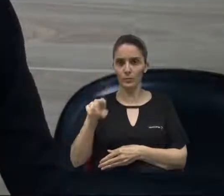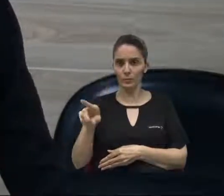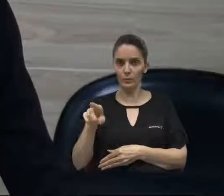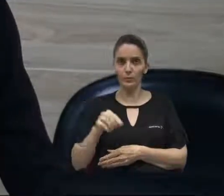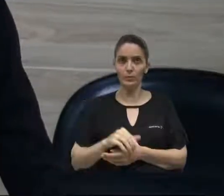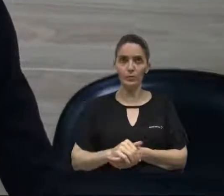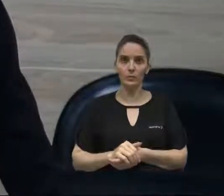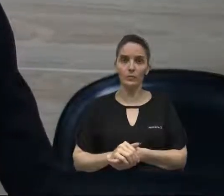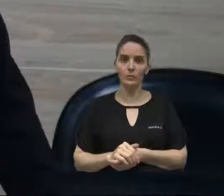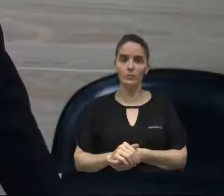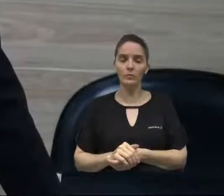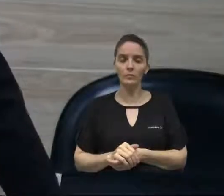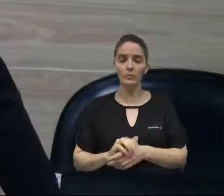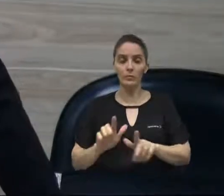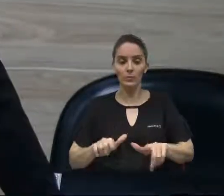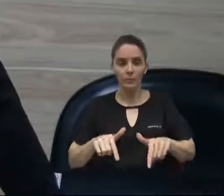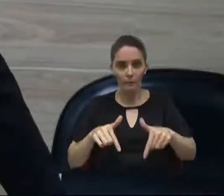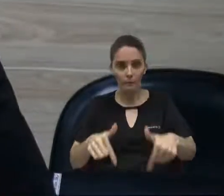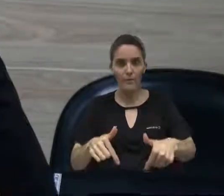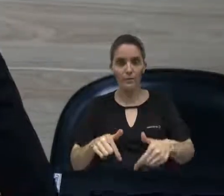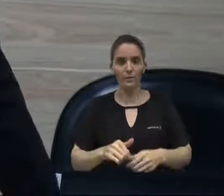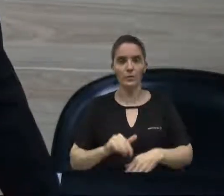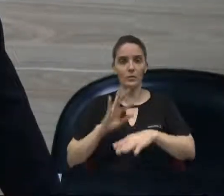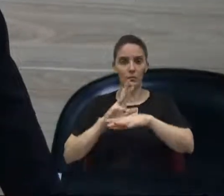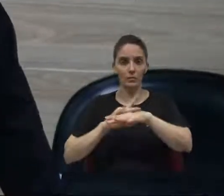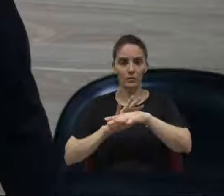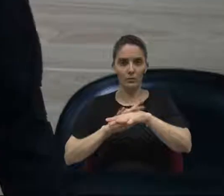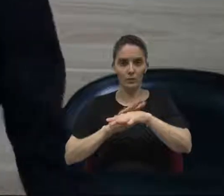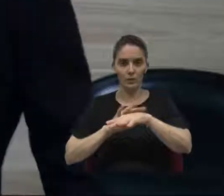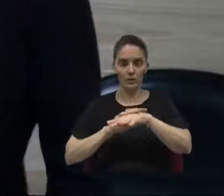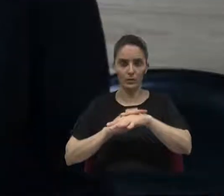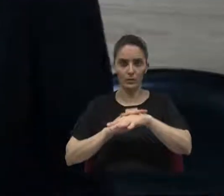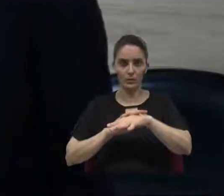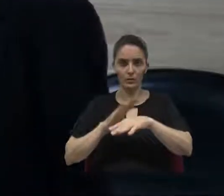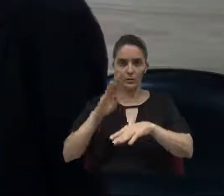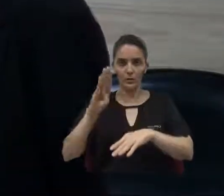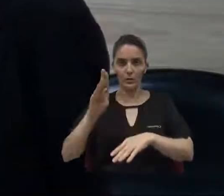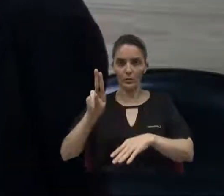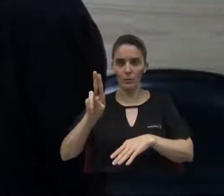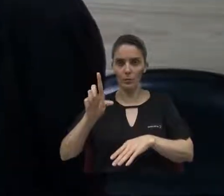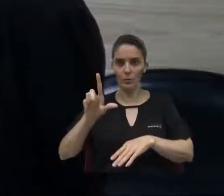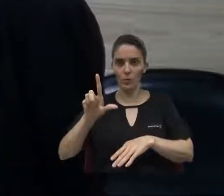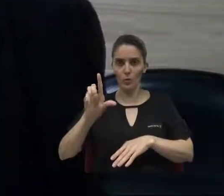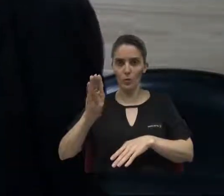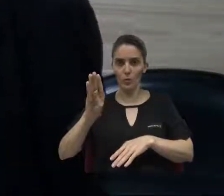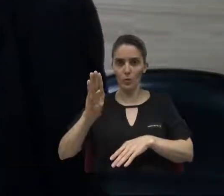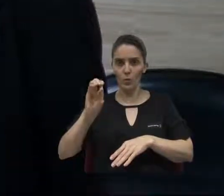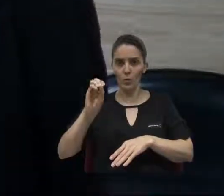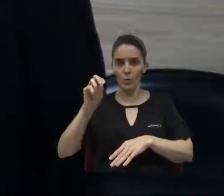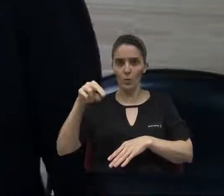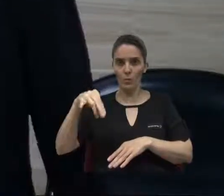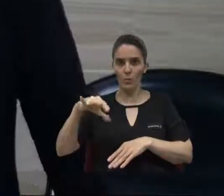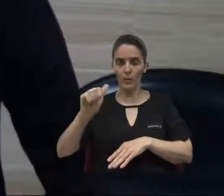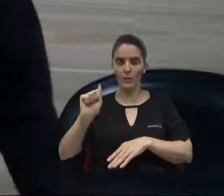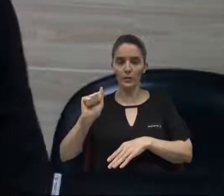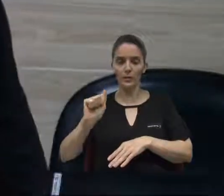luta contra a peste bubônica, chegando a dar